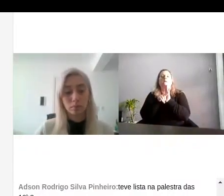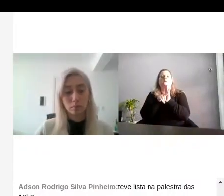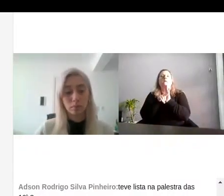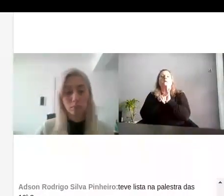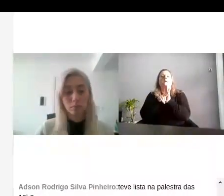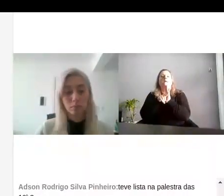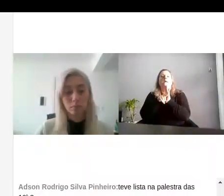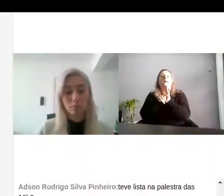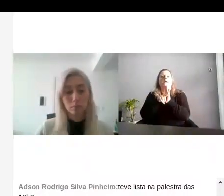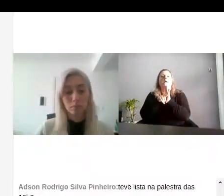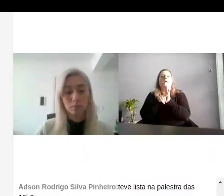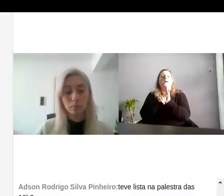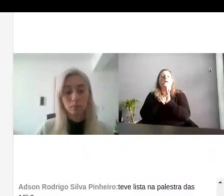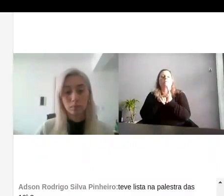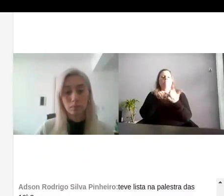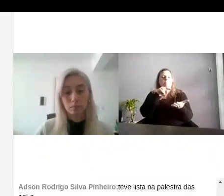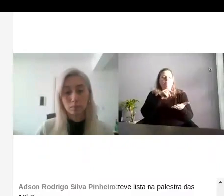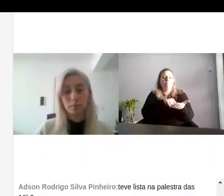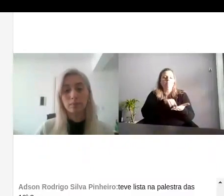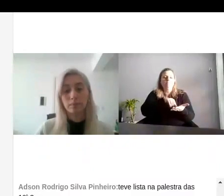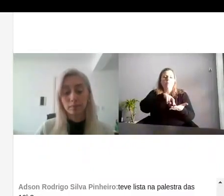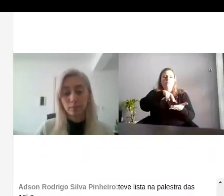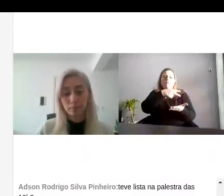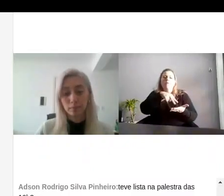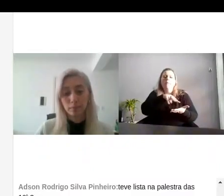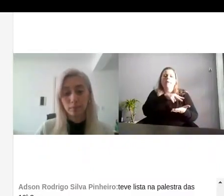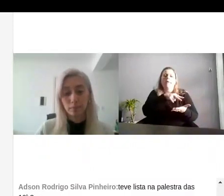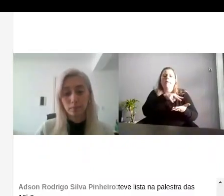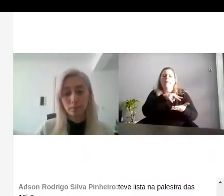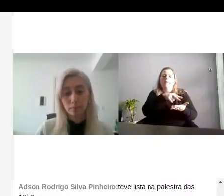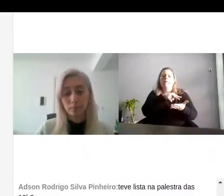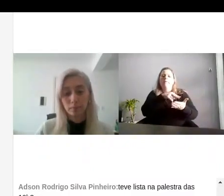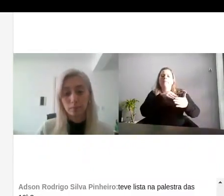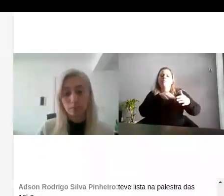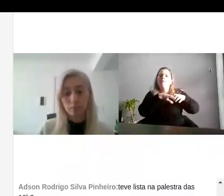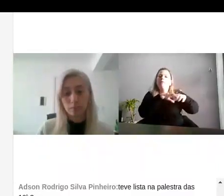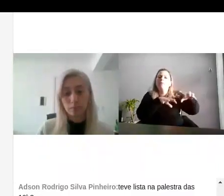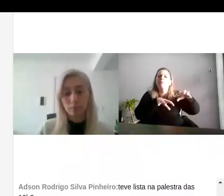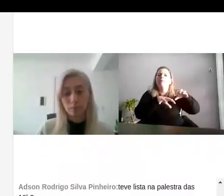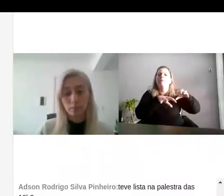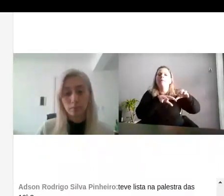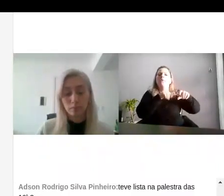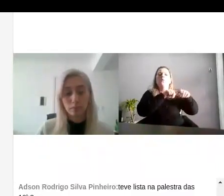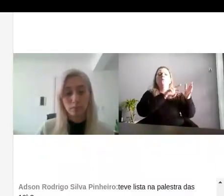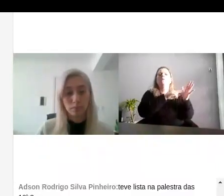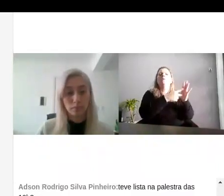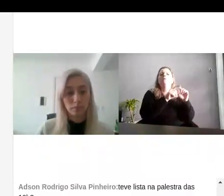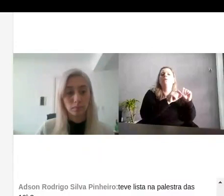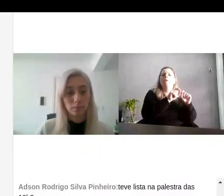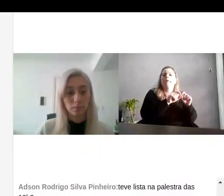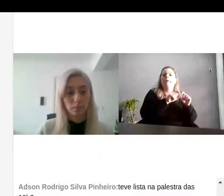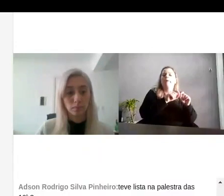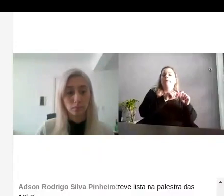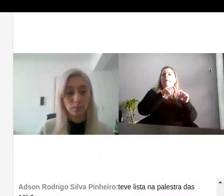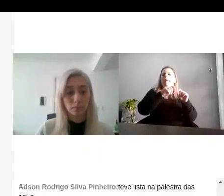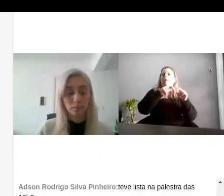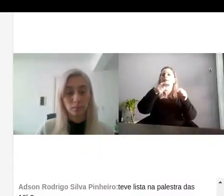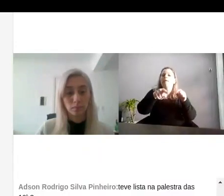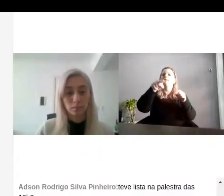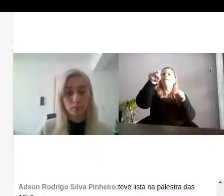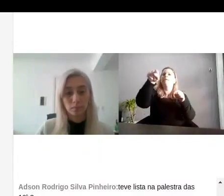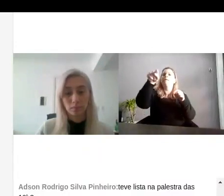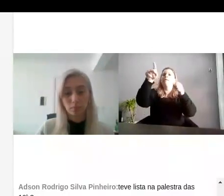O que um movimento X quer dizer? O que que tal coisa significa? O que que aquele espetáculo quer